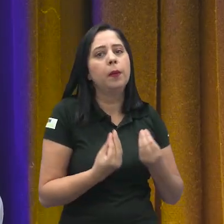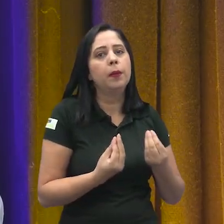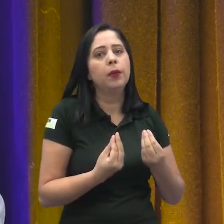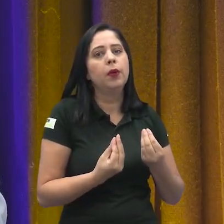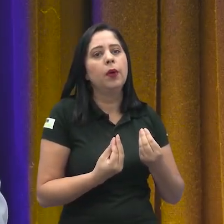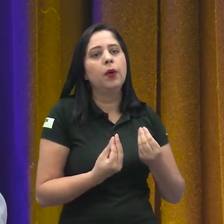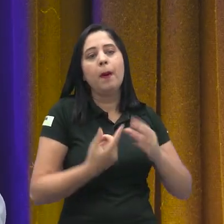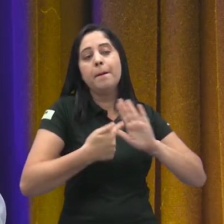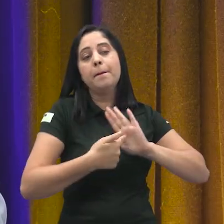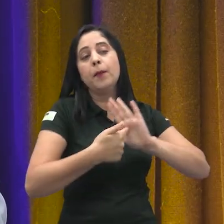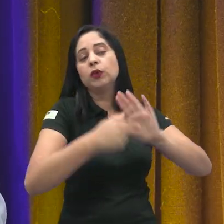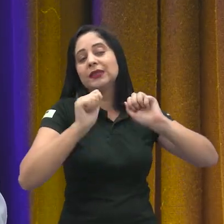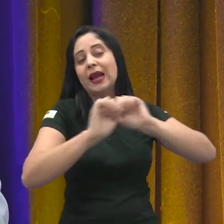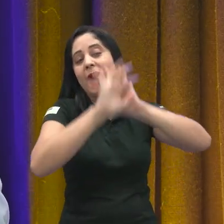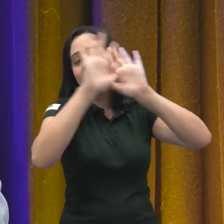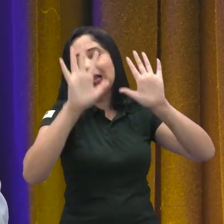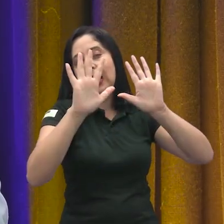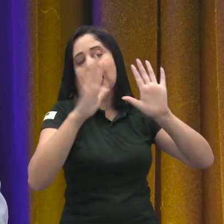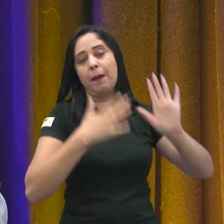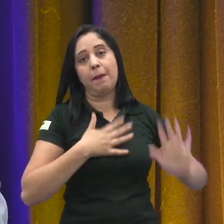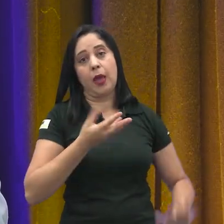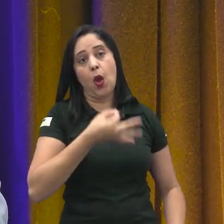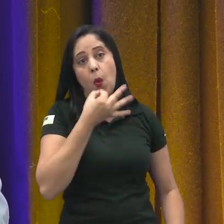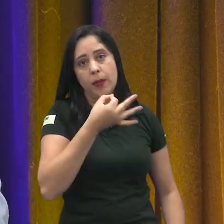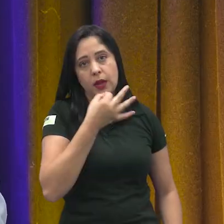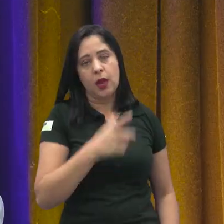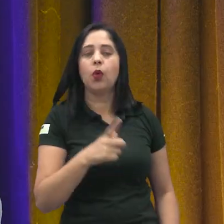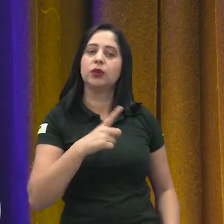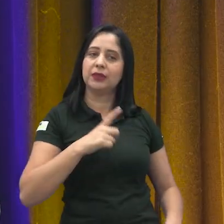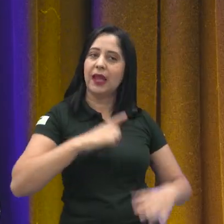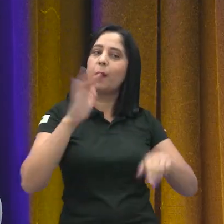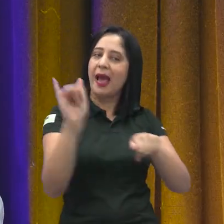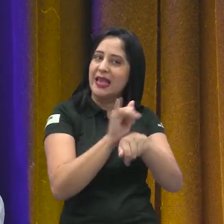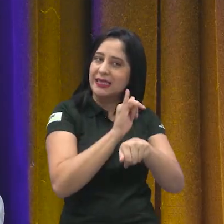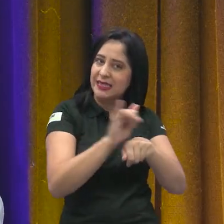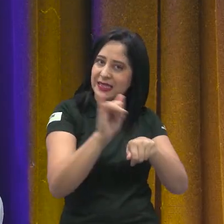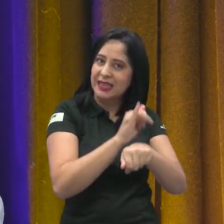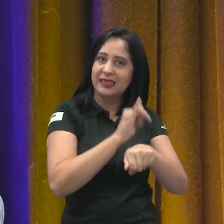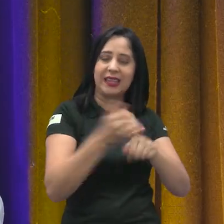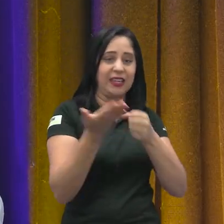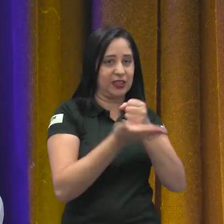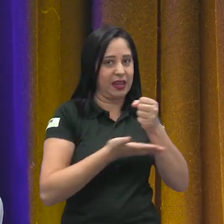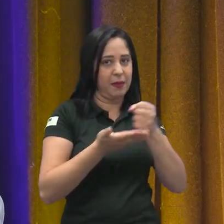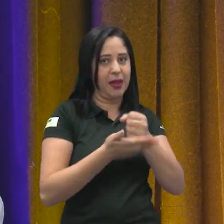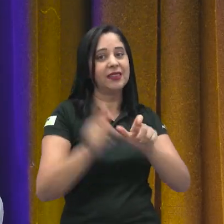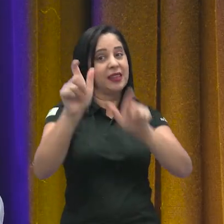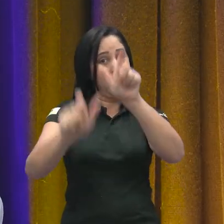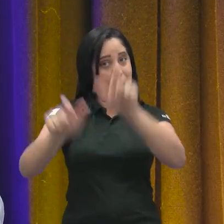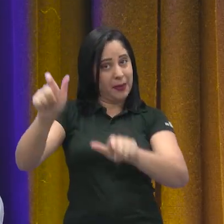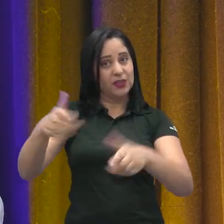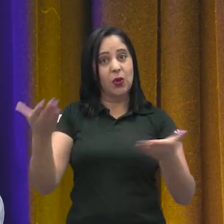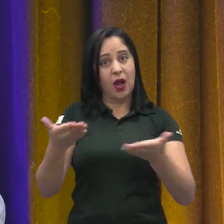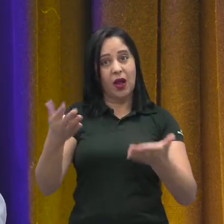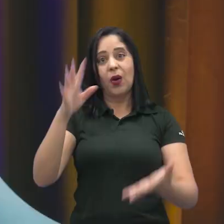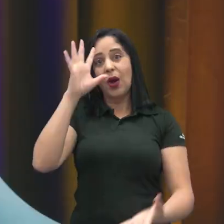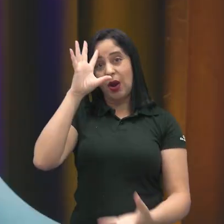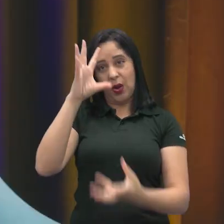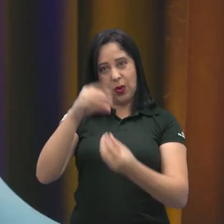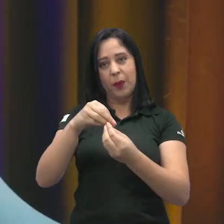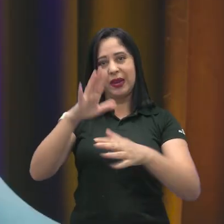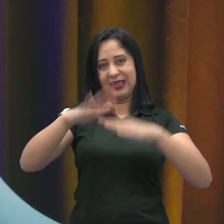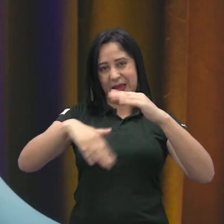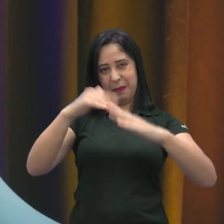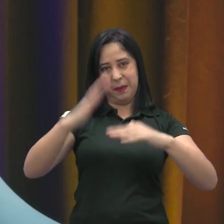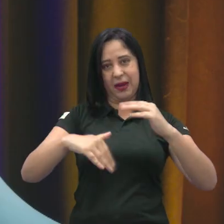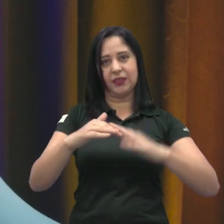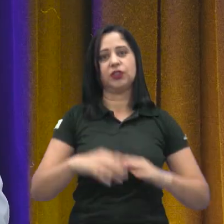para ter mais clareza no meu dia a dia? Tem um exercício básico que nós precisamos fazer, que eu acredito que o pessoal também vai conseguir colocar isso em prática no